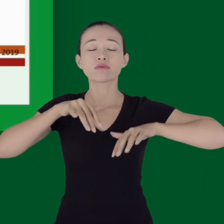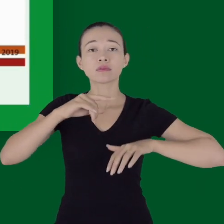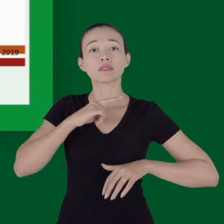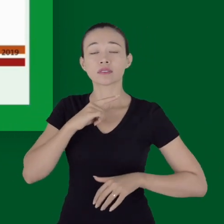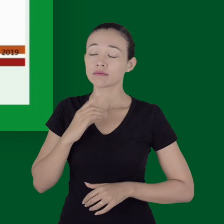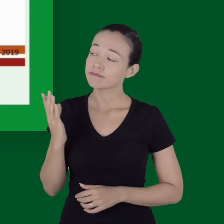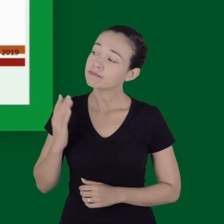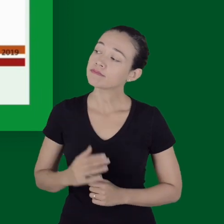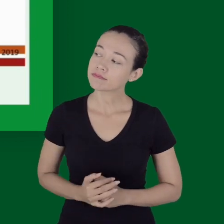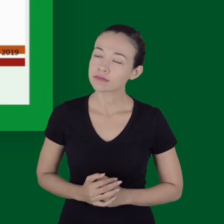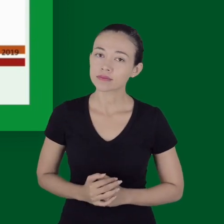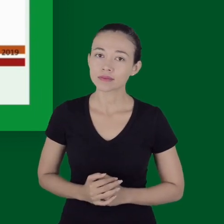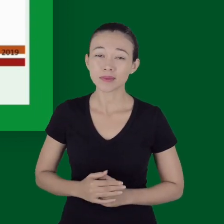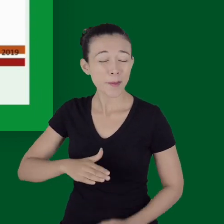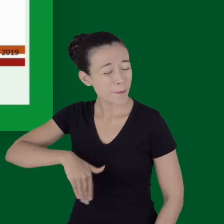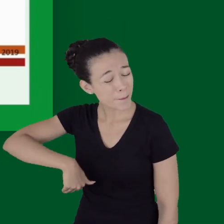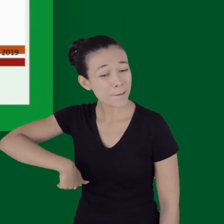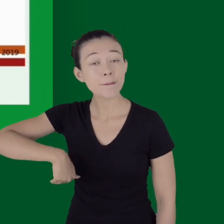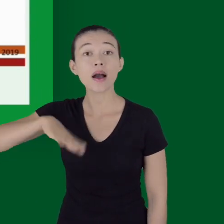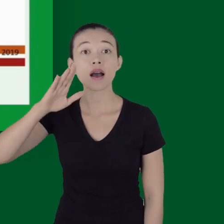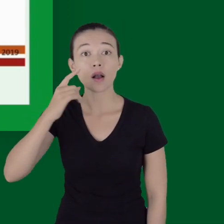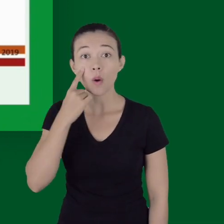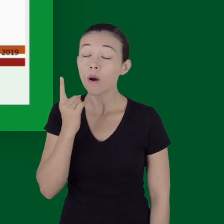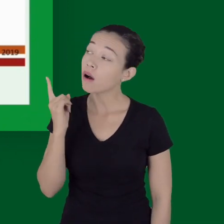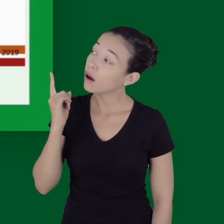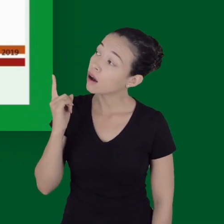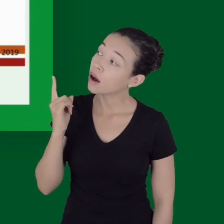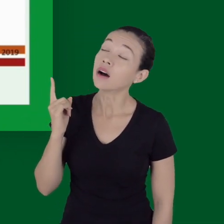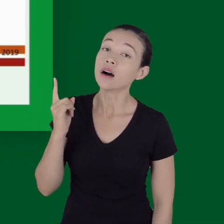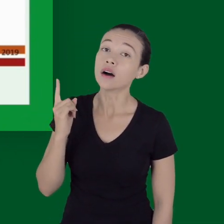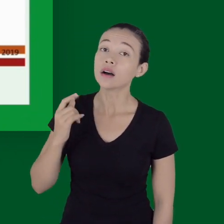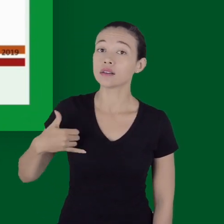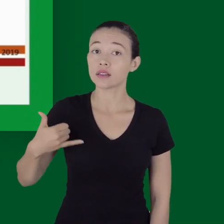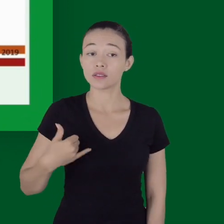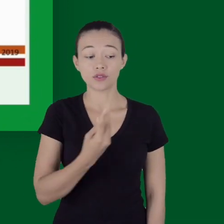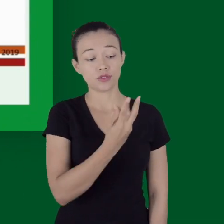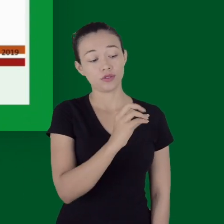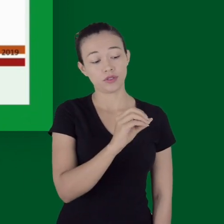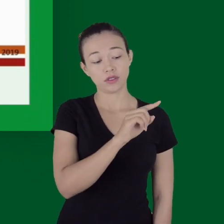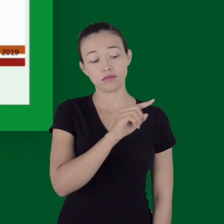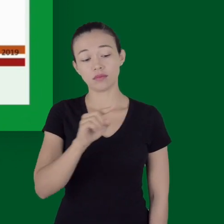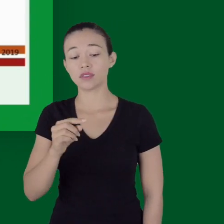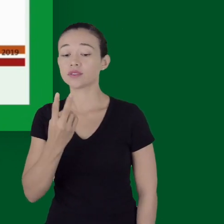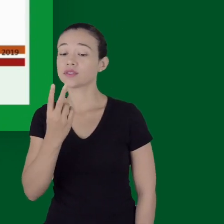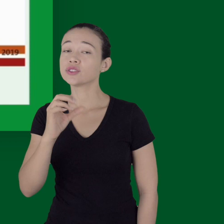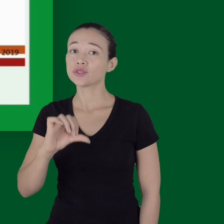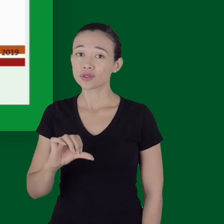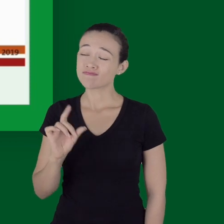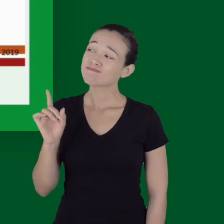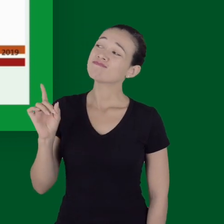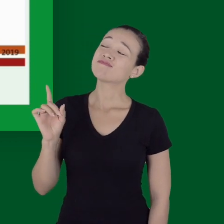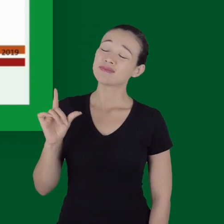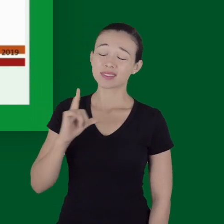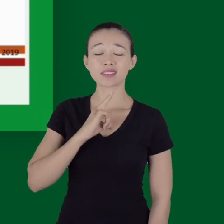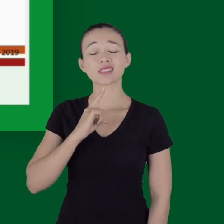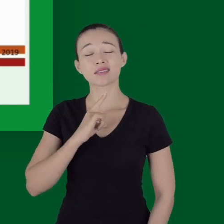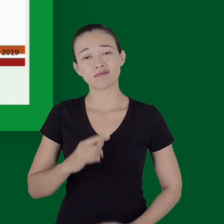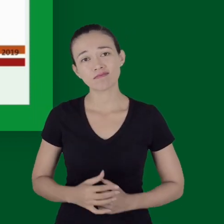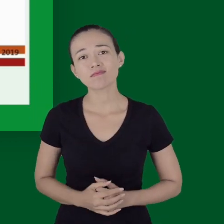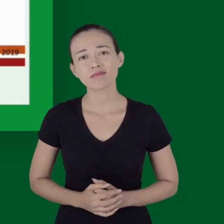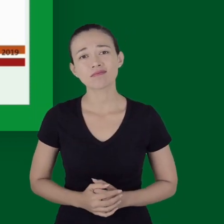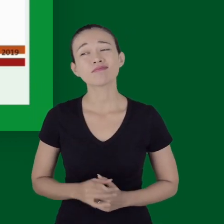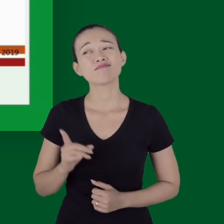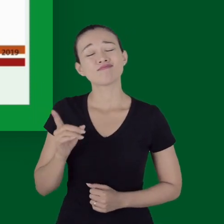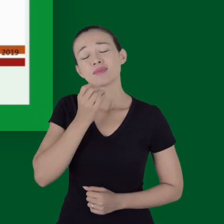a subir nessa faixa etária, né? Chegando, então, no ápice, na faixa etária entre 20 e 29 anos,